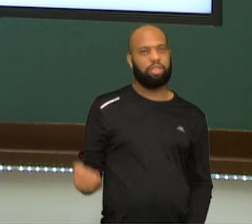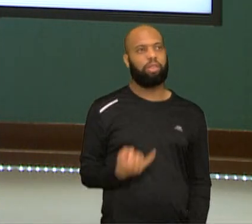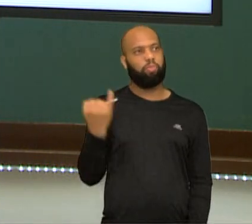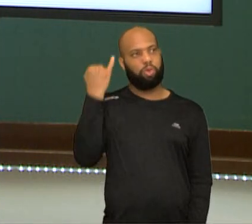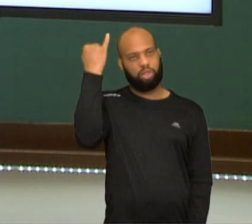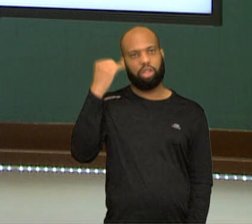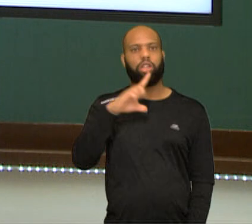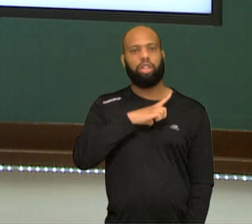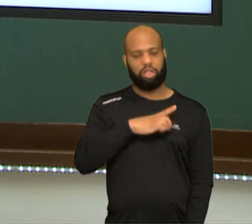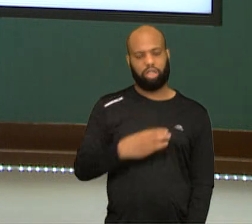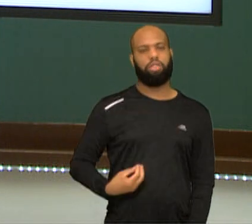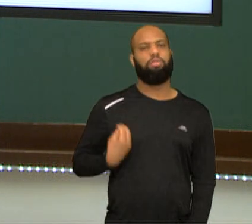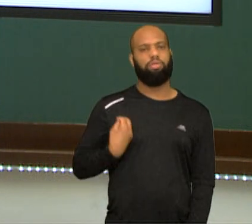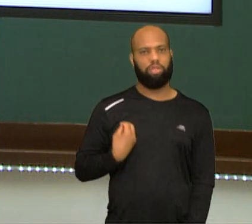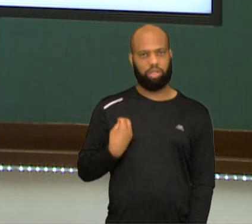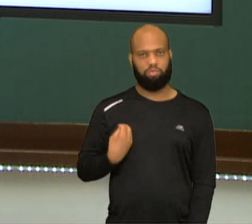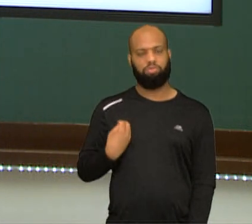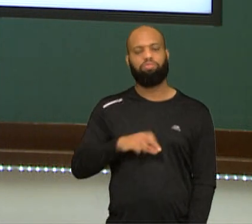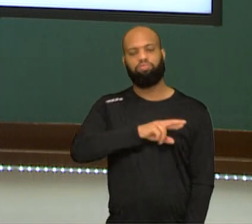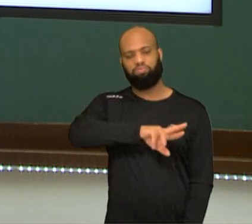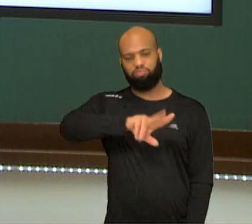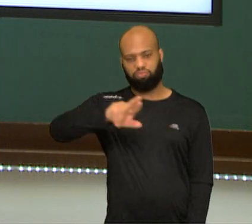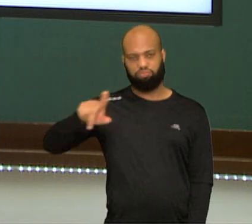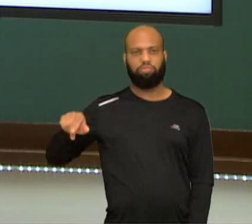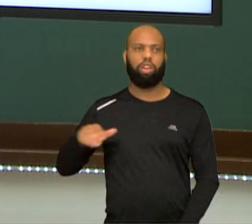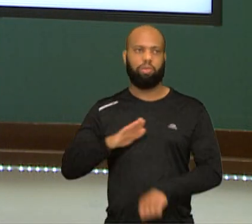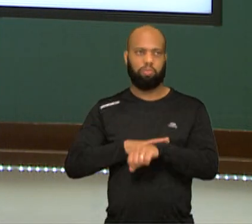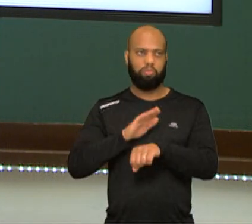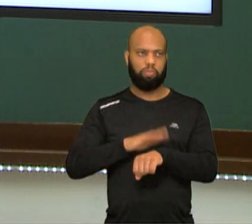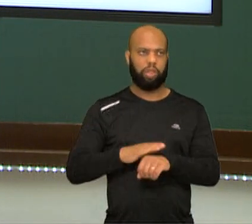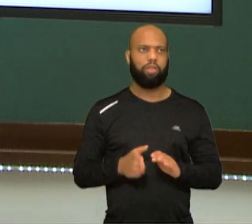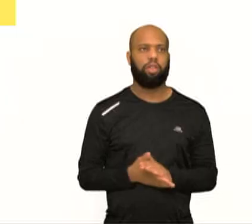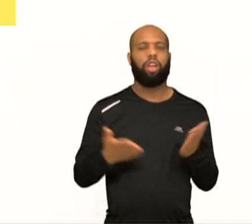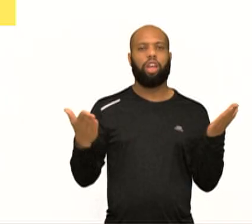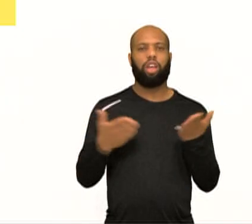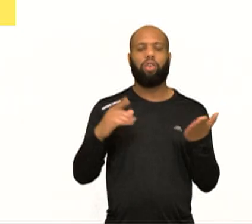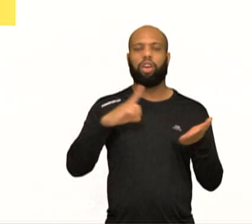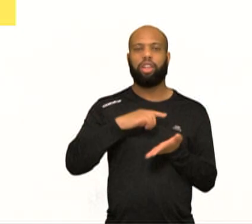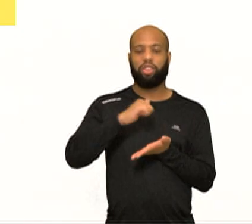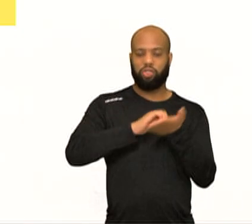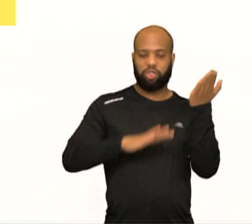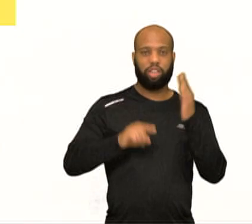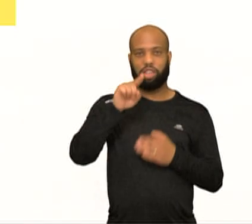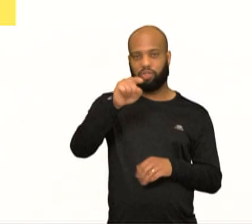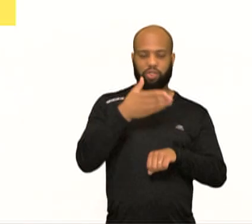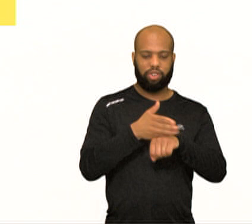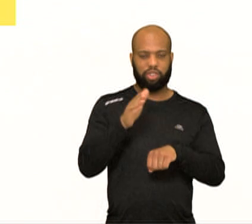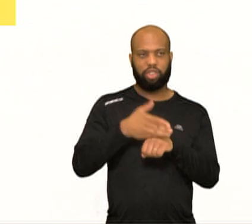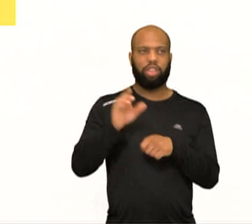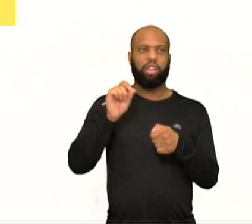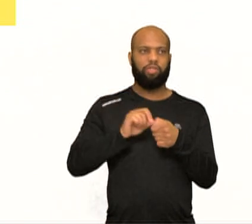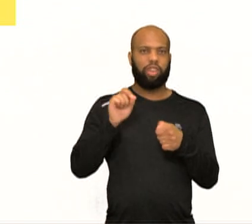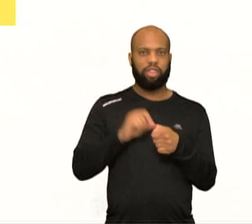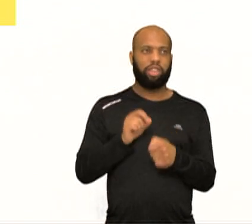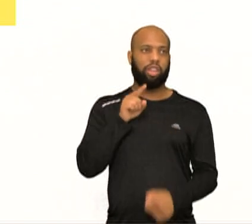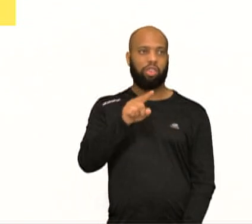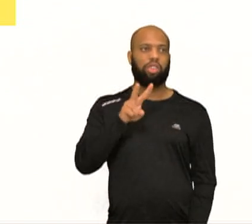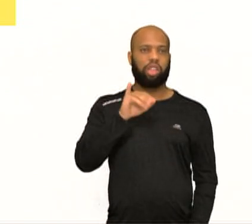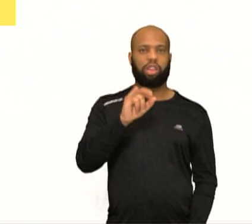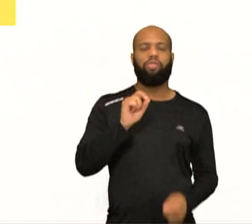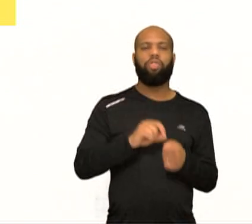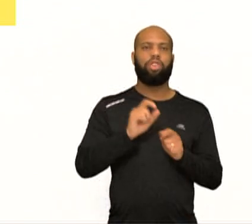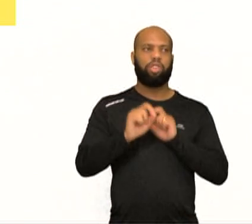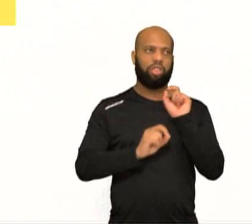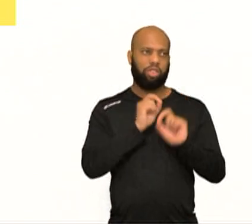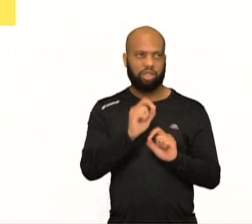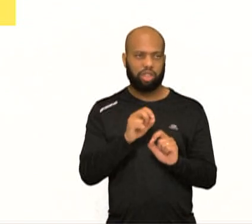muito presente aí em várias circunstâncias. Eu separei aqui uma atividade para que você